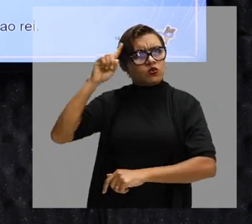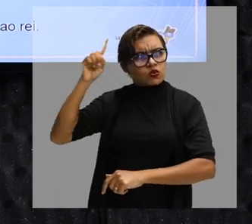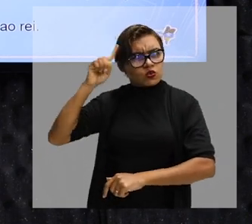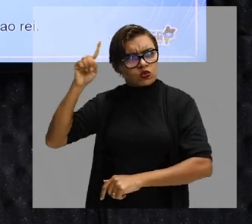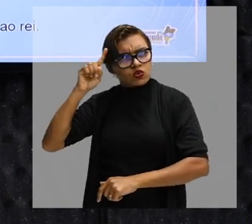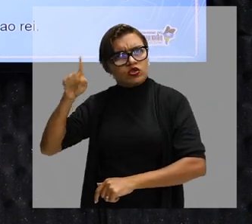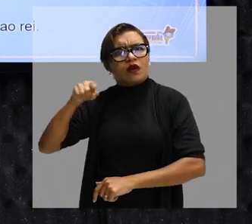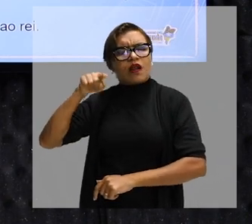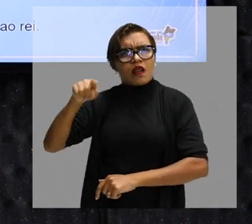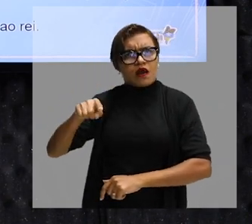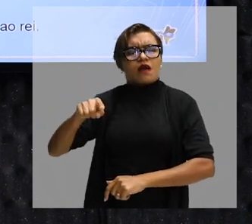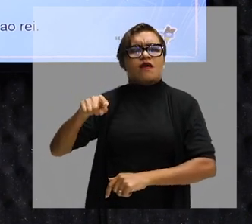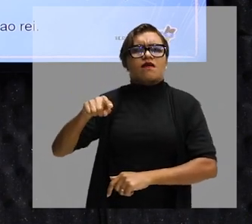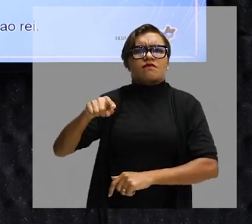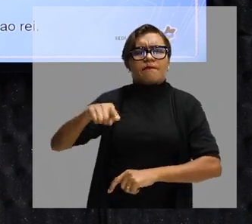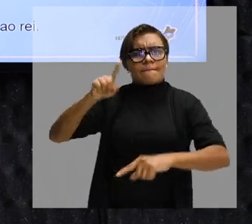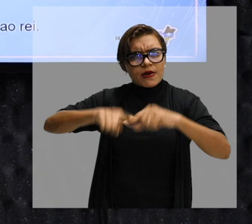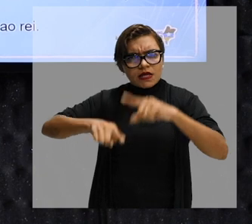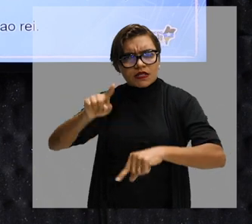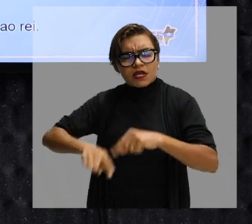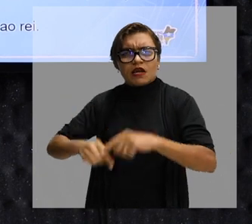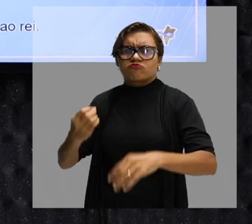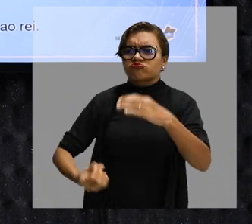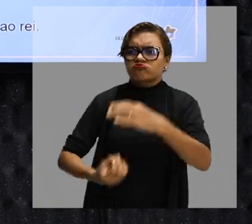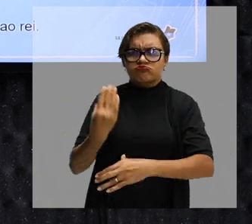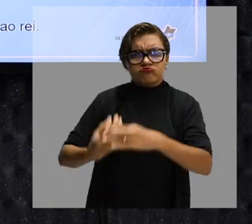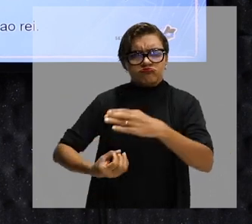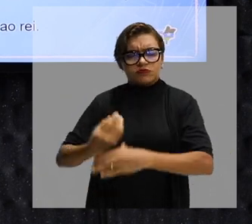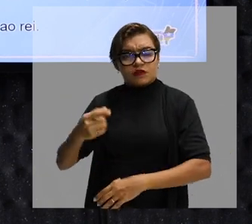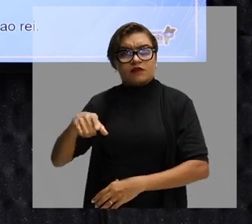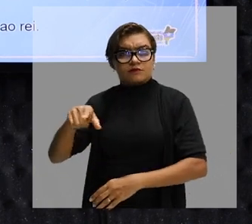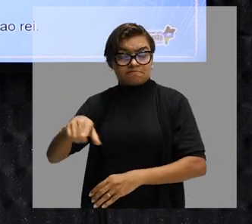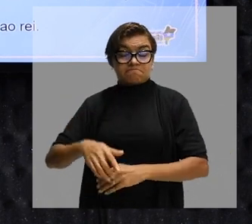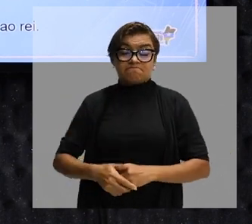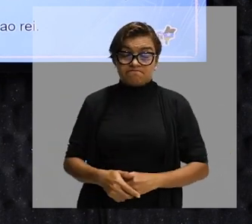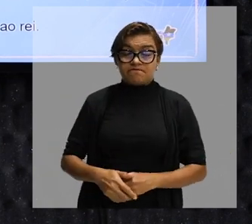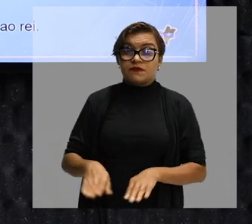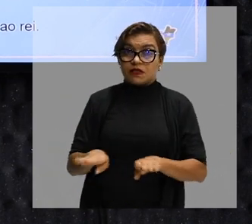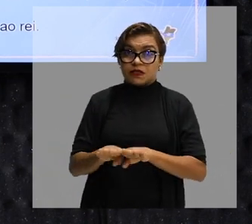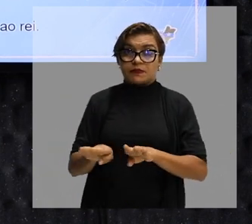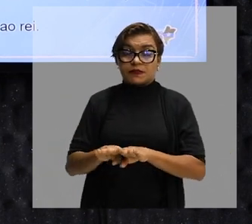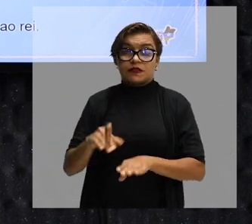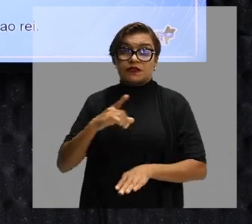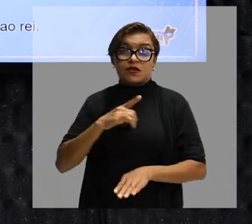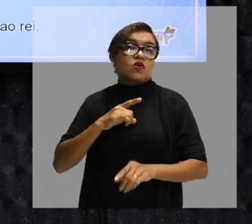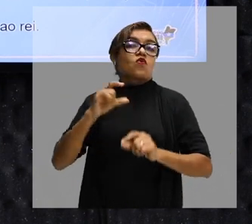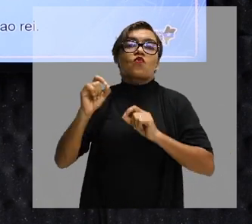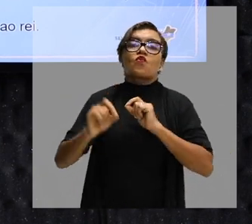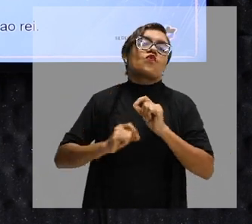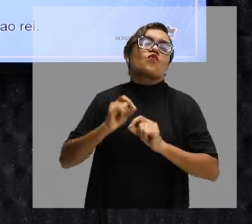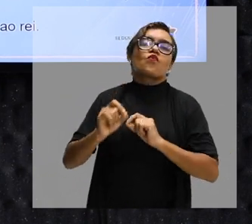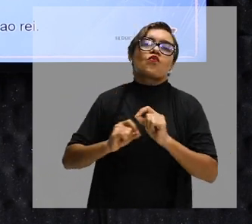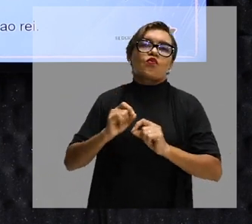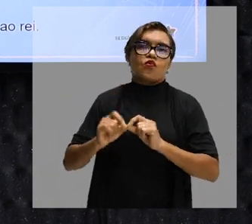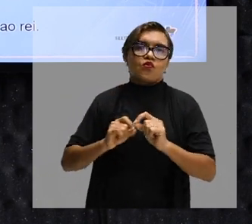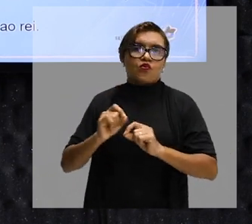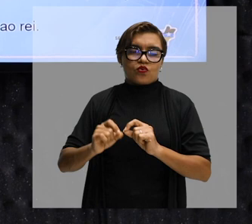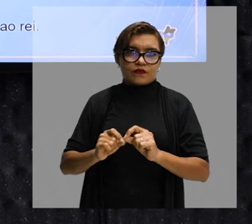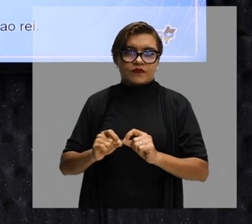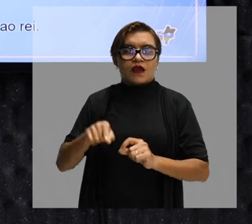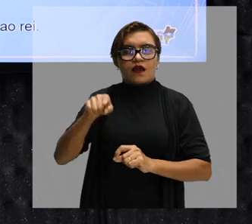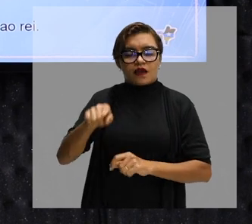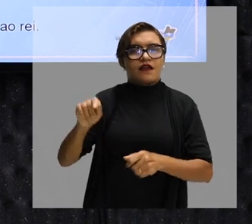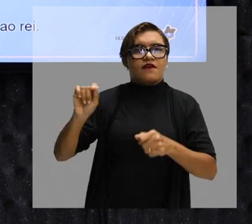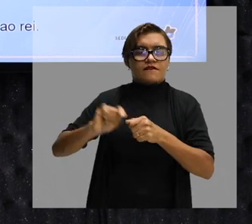produzindo materialmente existência. E você produz materialmente existência, produz a si mesmo também e